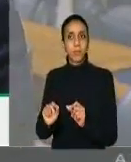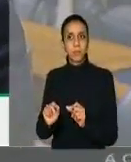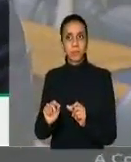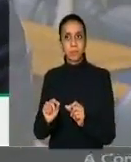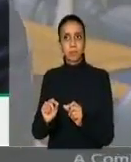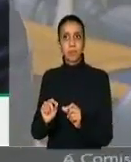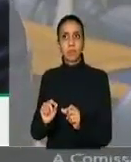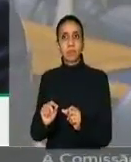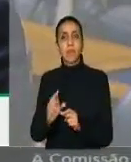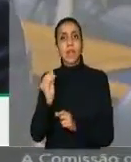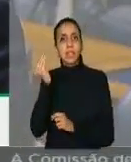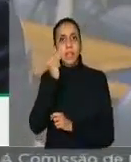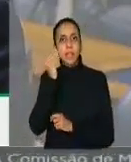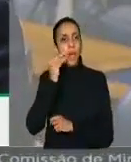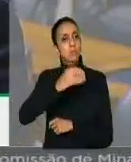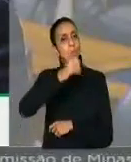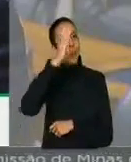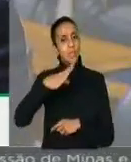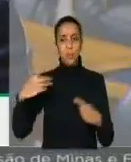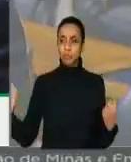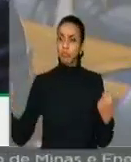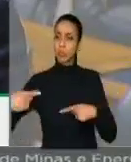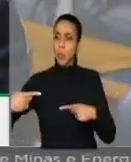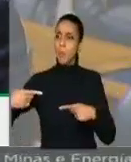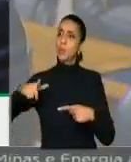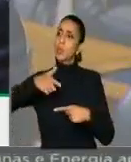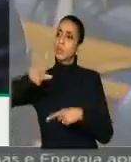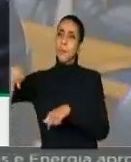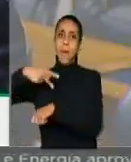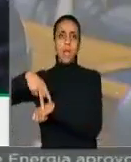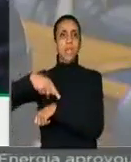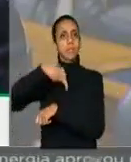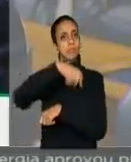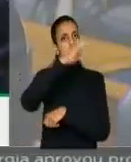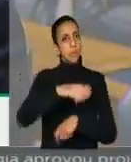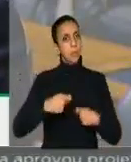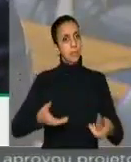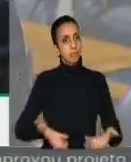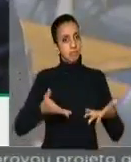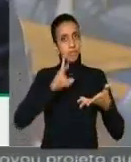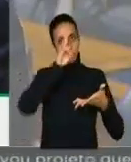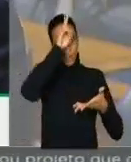uma nação globalizada, uma nação forte.